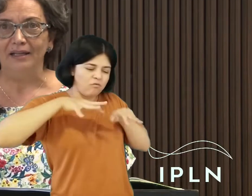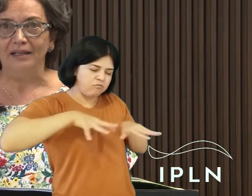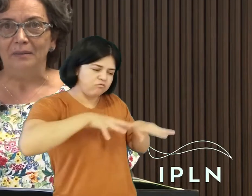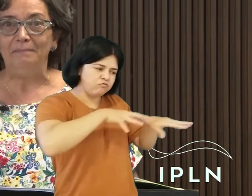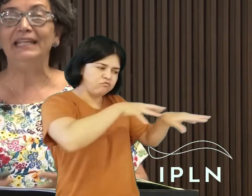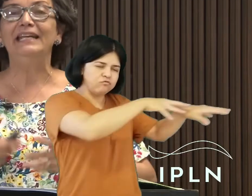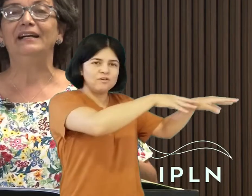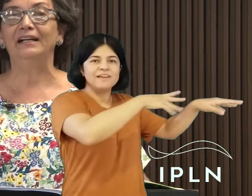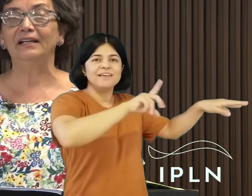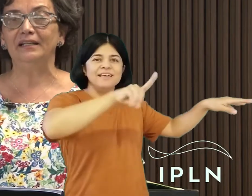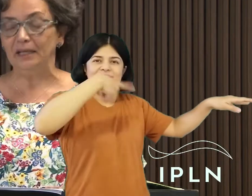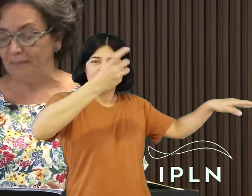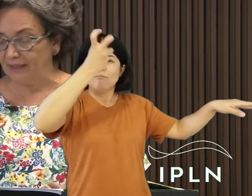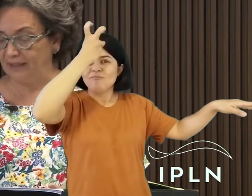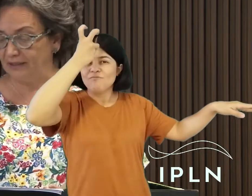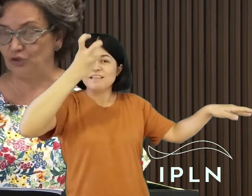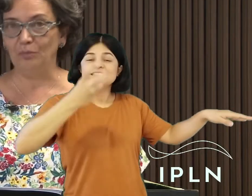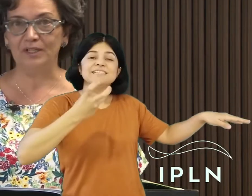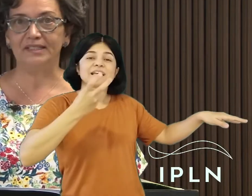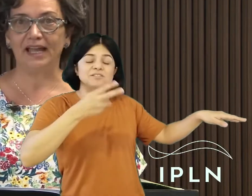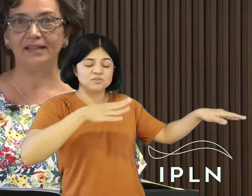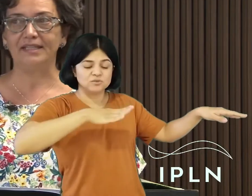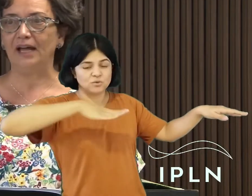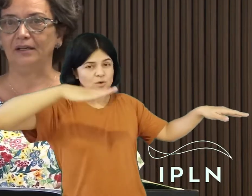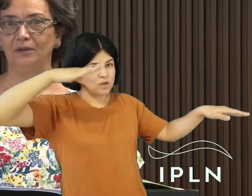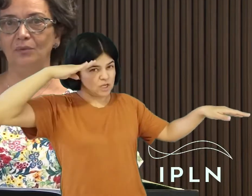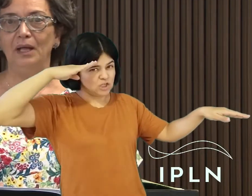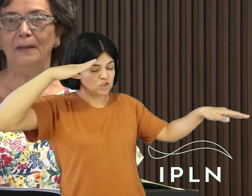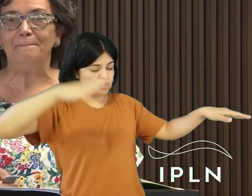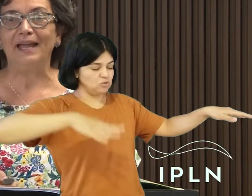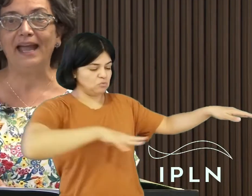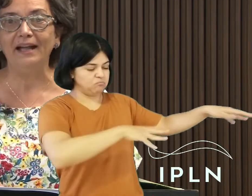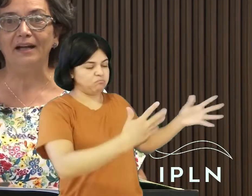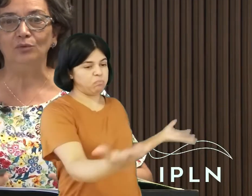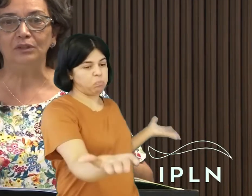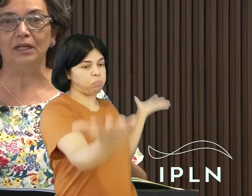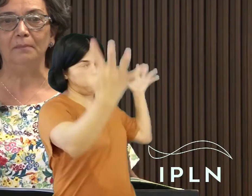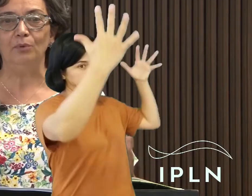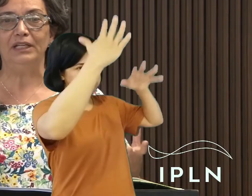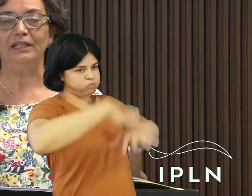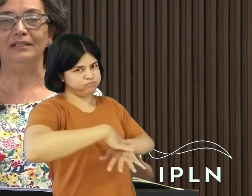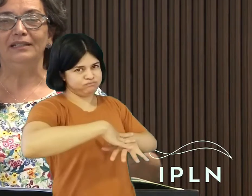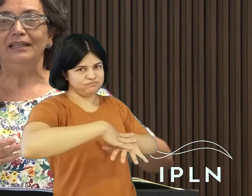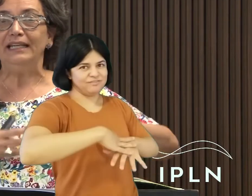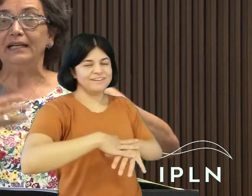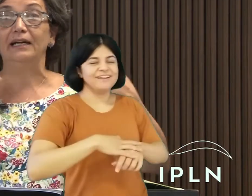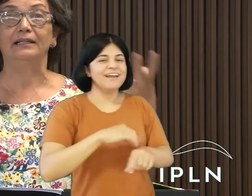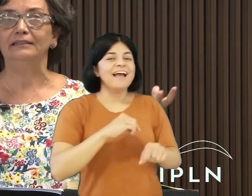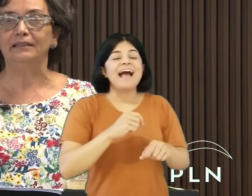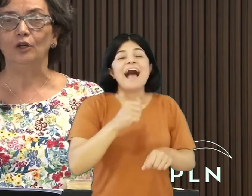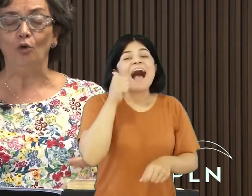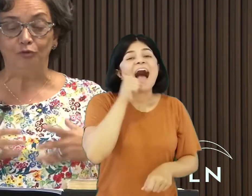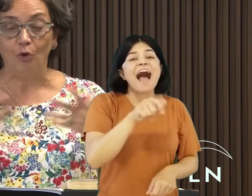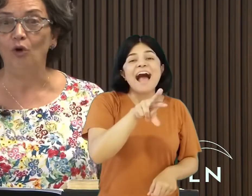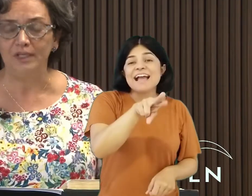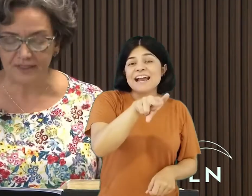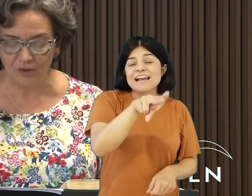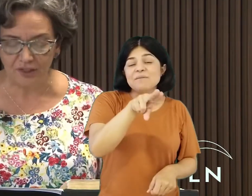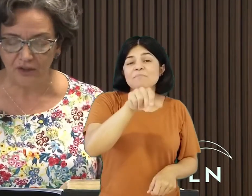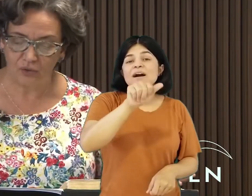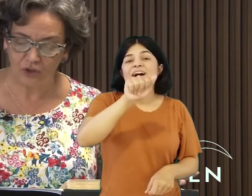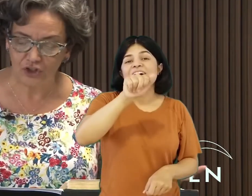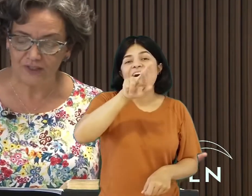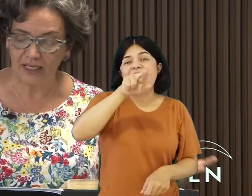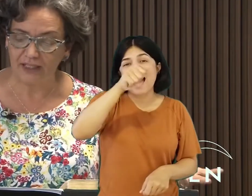mar. Miriam, irmã de Moisés e Arão, pega um tamborim e canta louvores